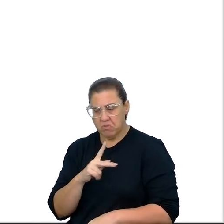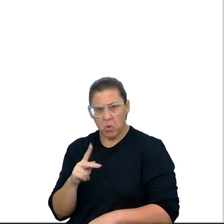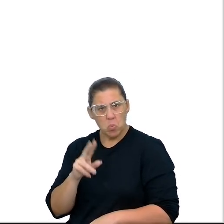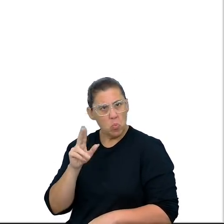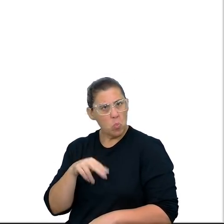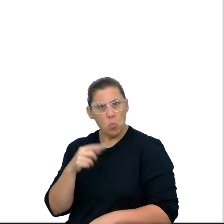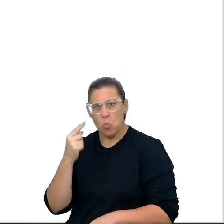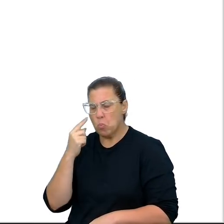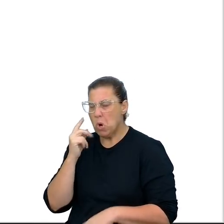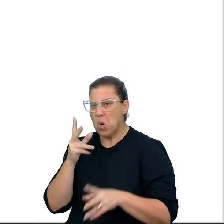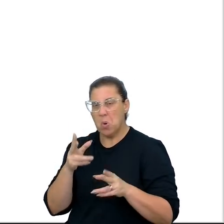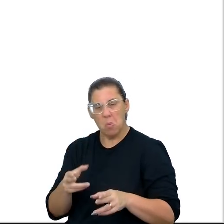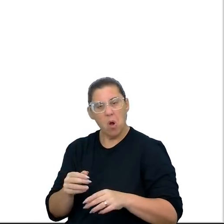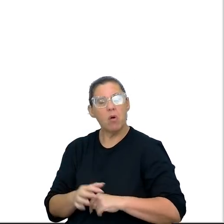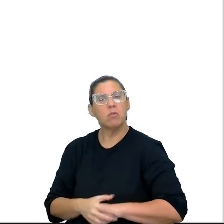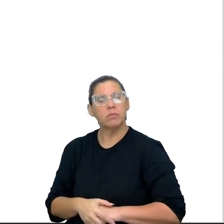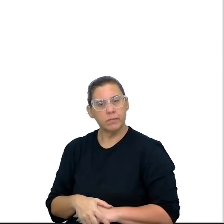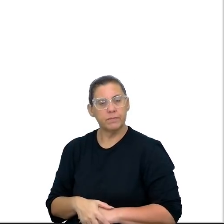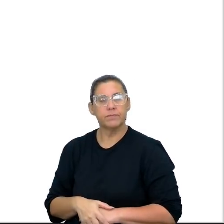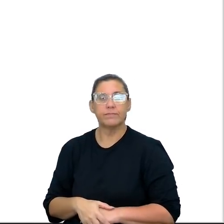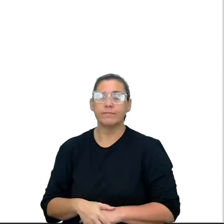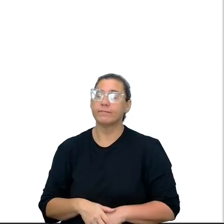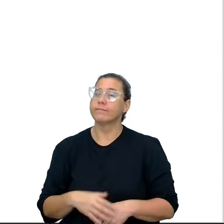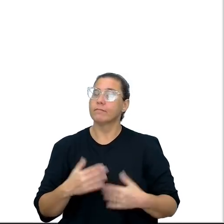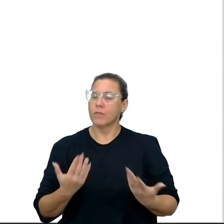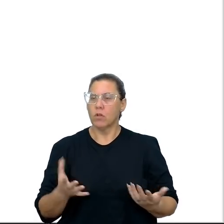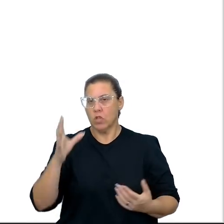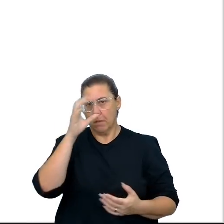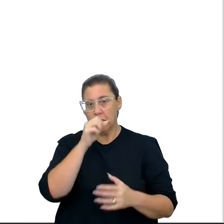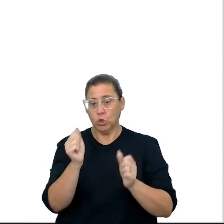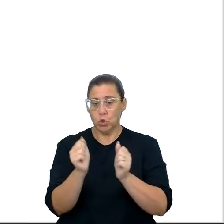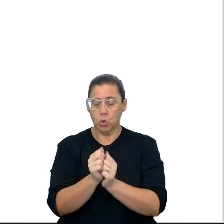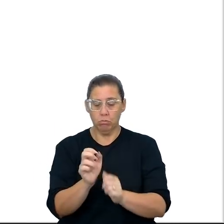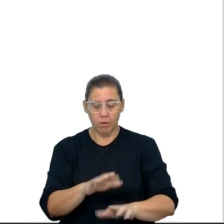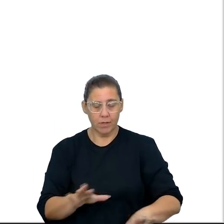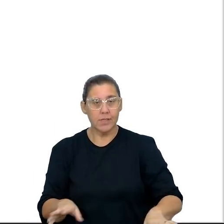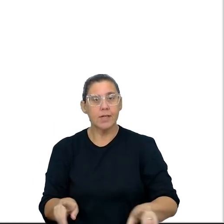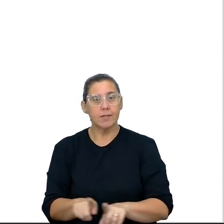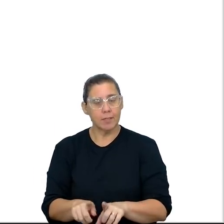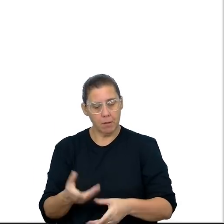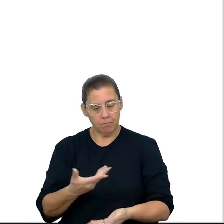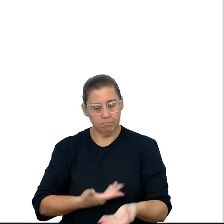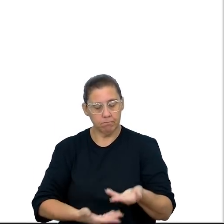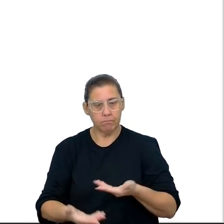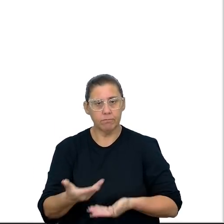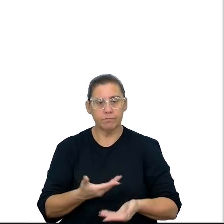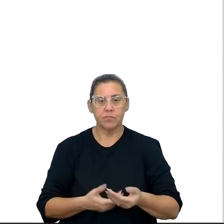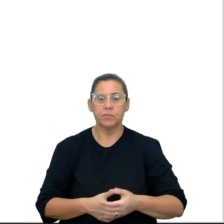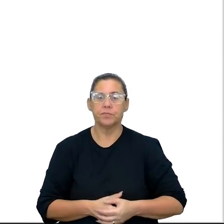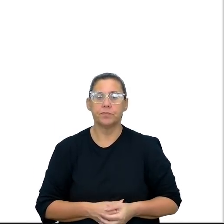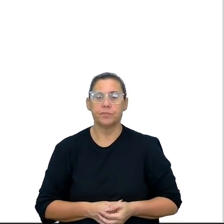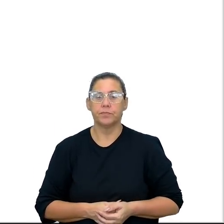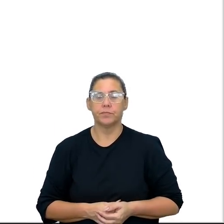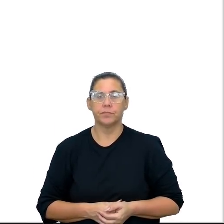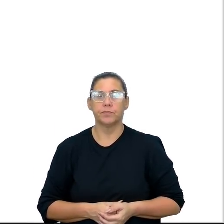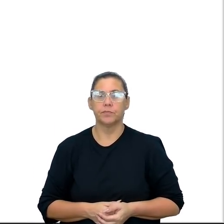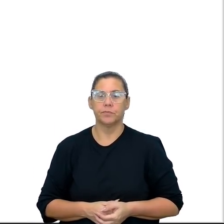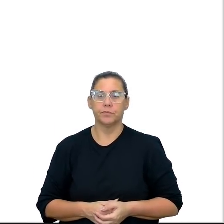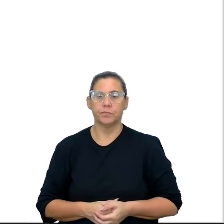pensei que poderia ser resolvido desse jeito. Então, a gente aprende com as crianças também, né?